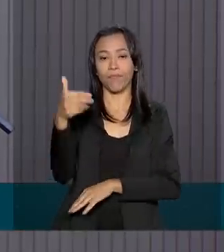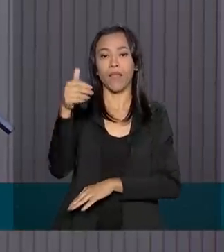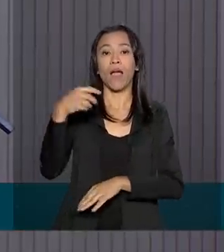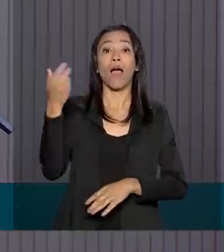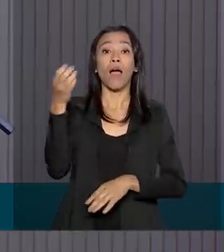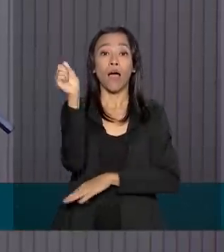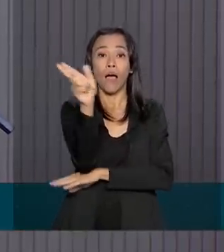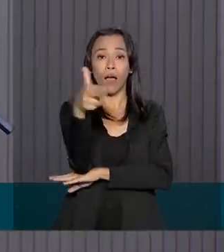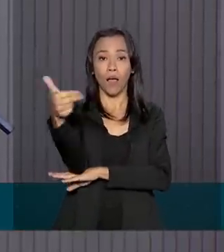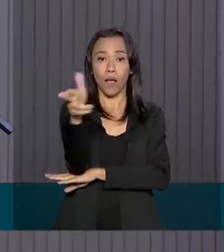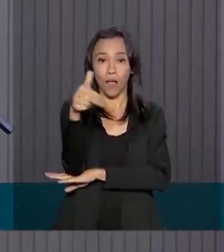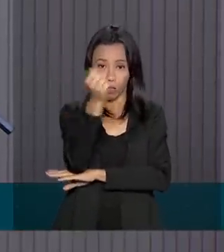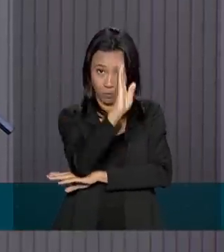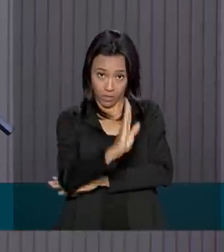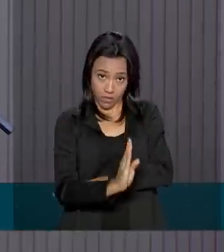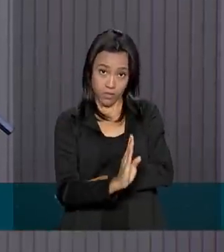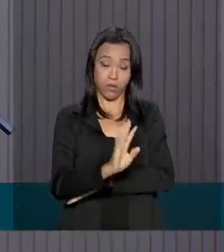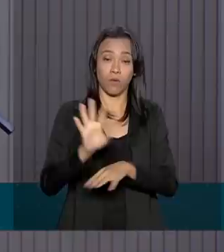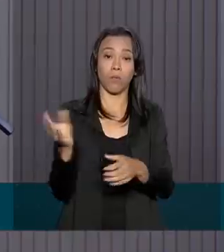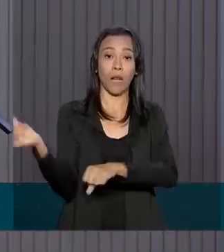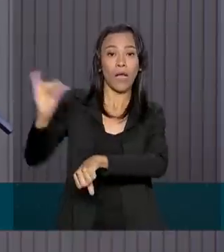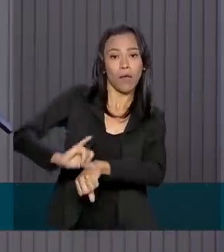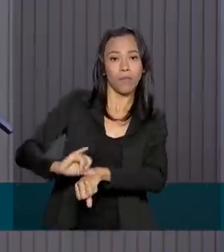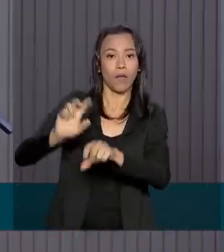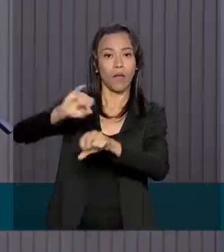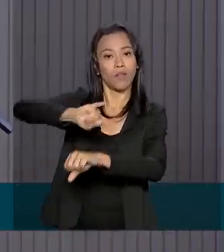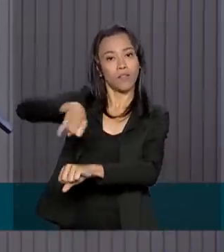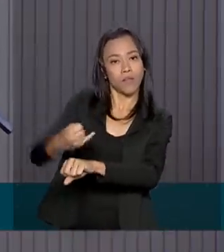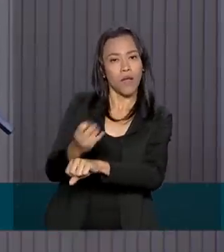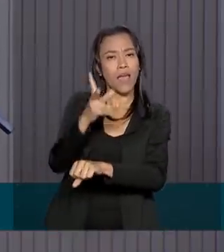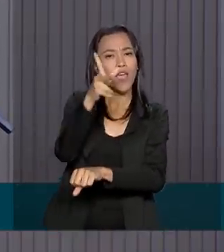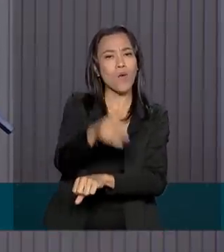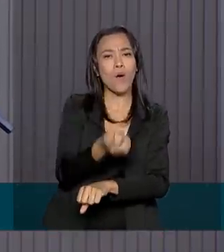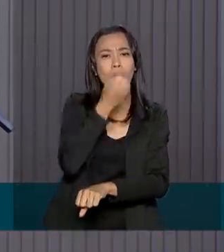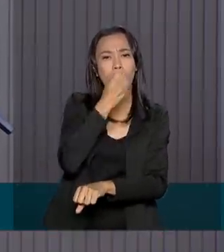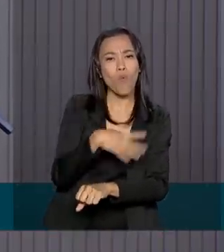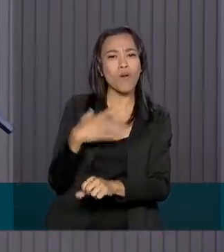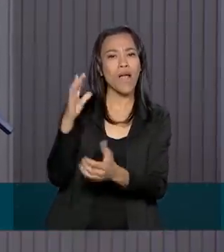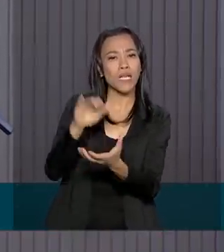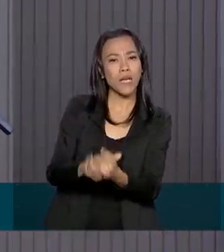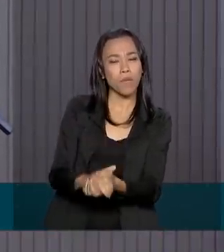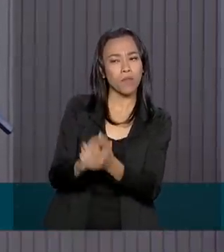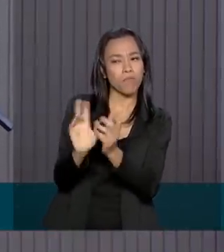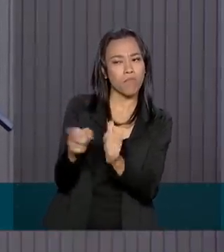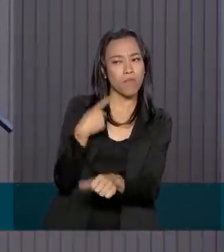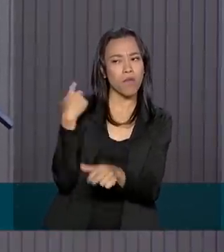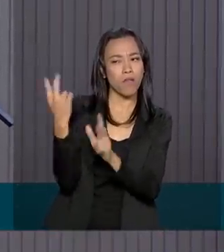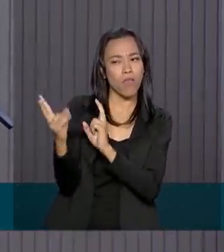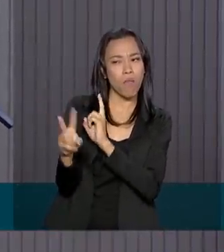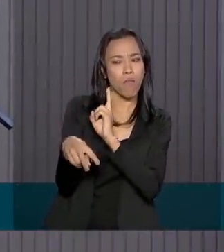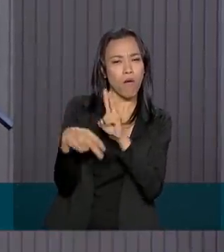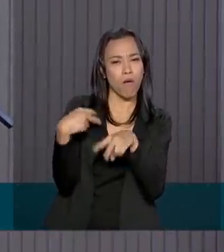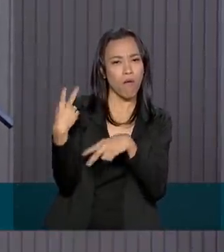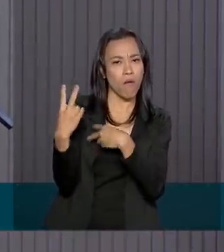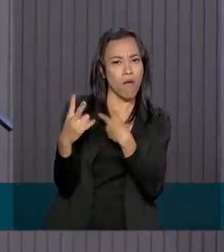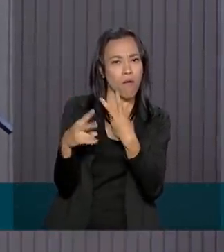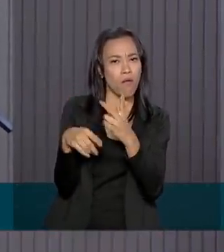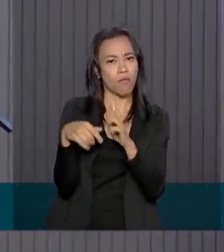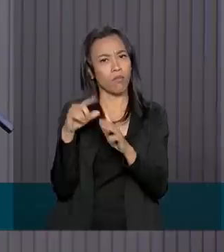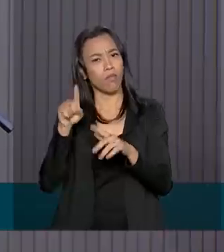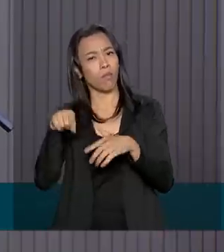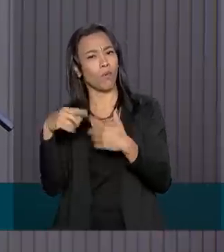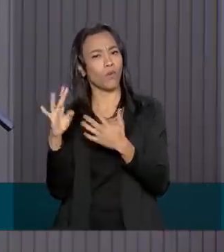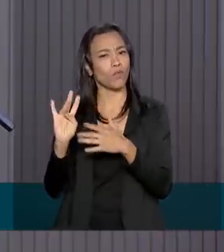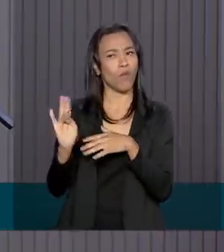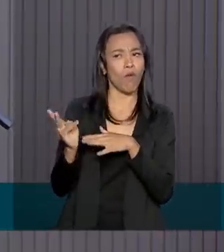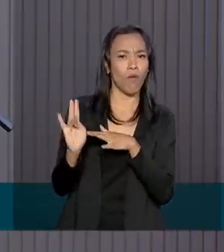Mas, como um bom casamento, o senhor tem que namorar, ficar noivo. No meu caso, ver se a noiva realmente